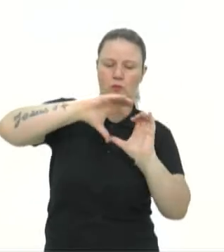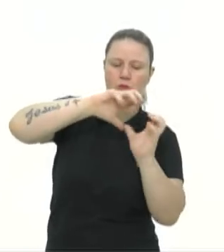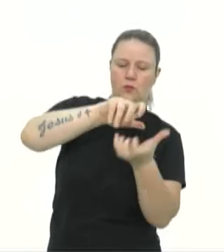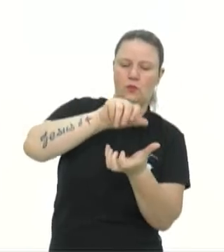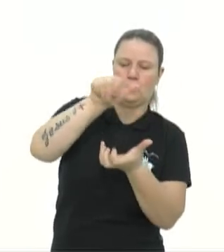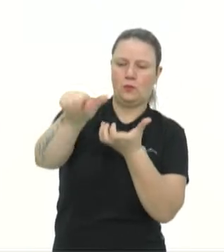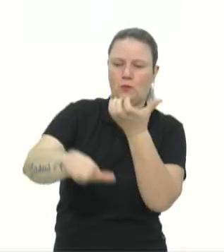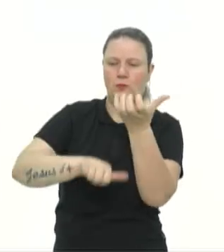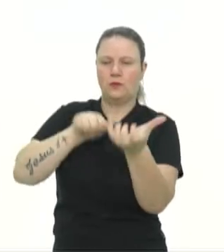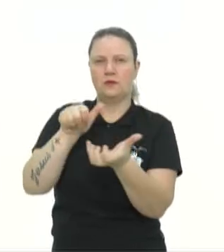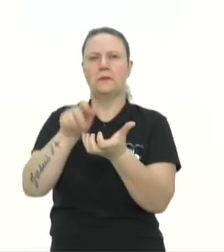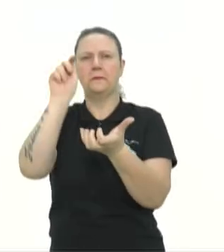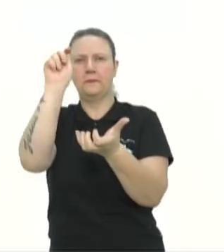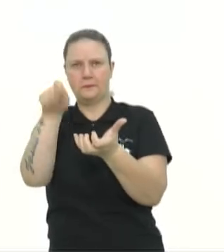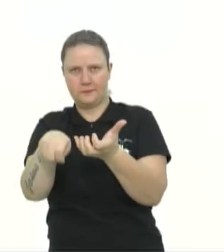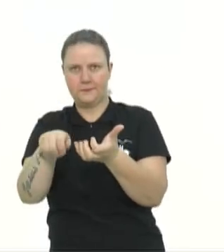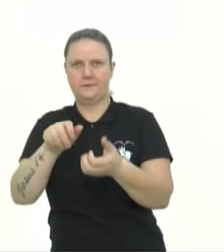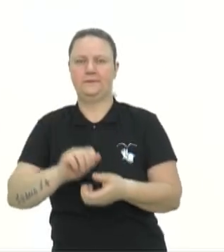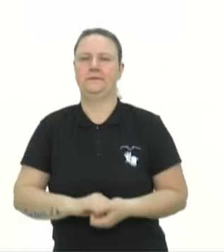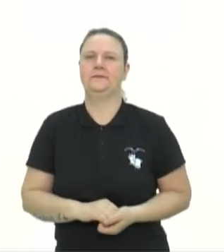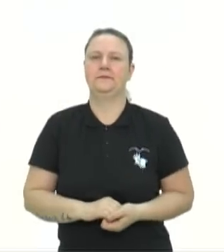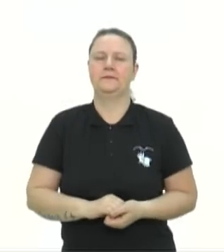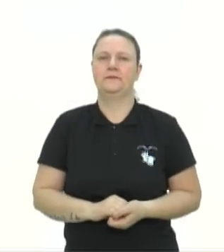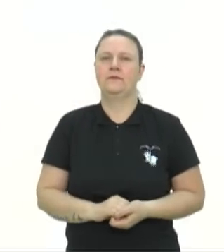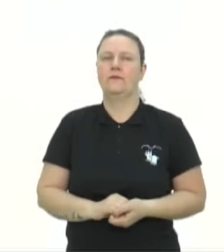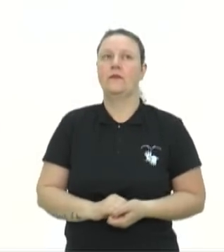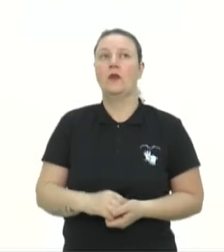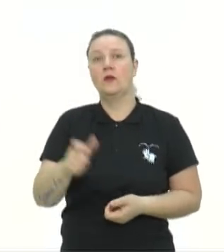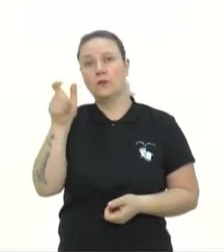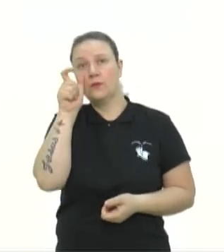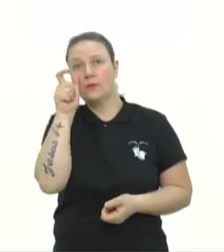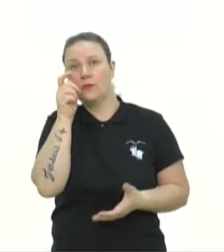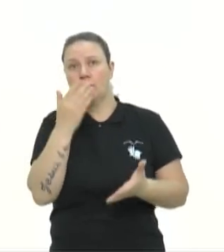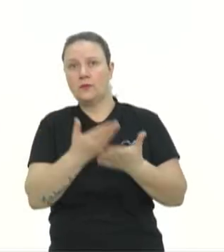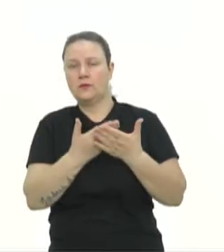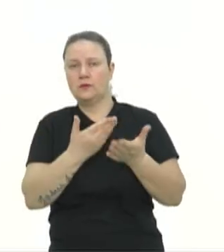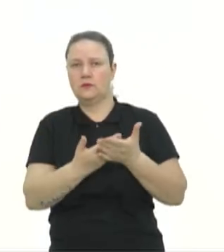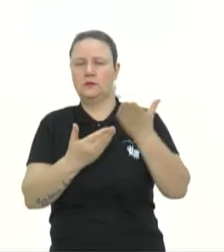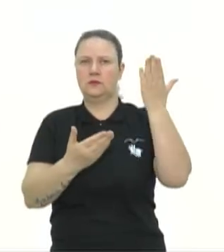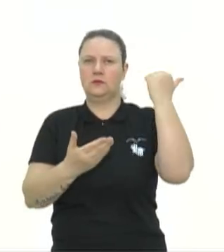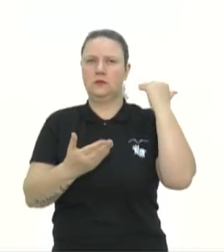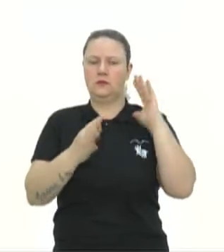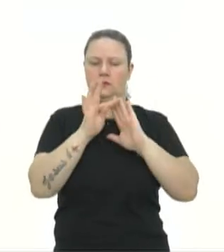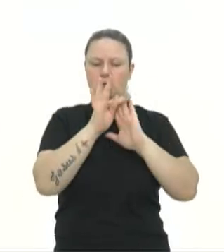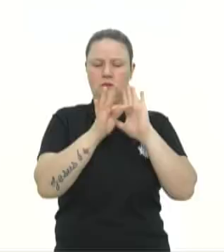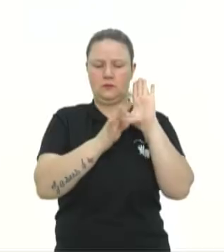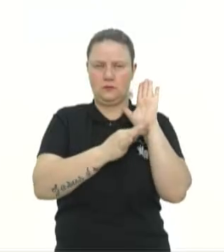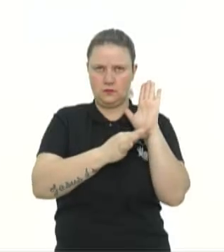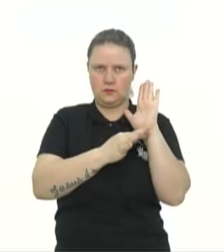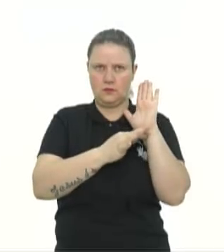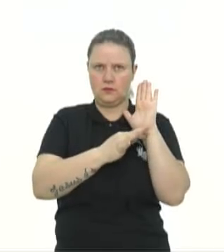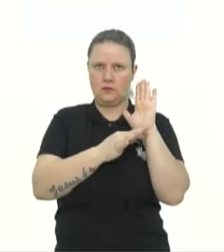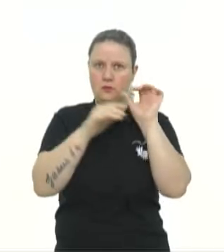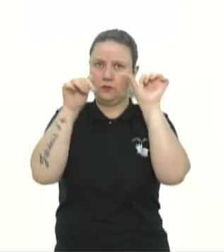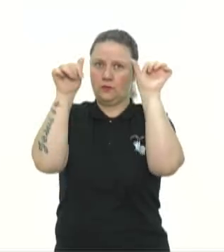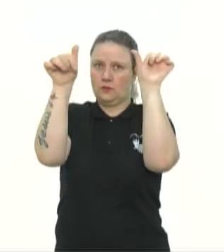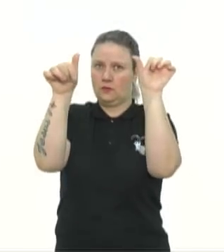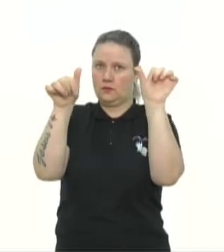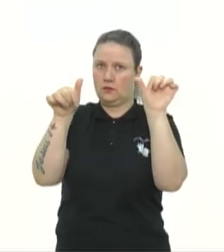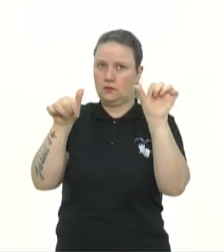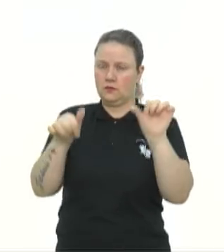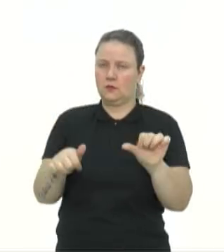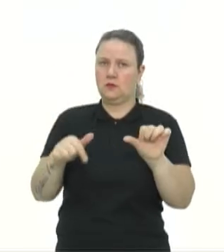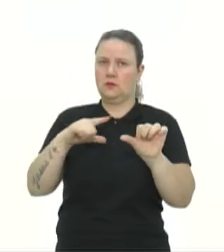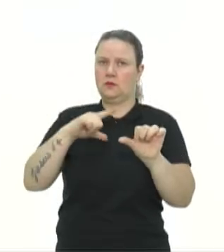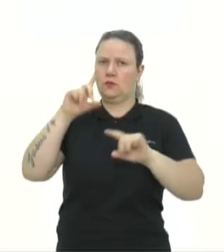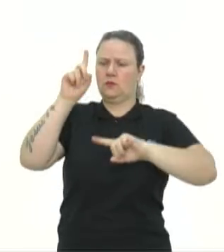Vamos refletir um pouquinho. Como nós vimos na aula anterior, em um texto, principalmente um cartaz de campanha, todos os elementos têm